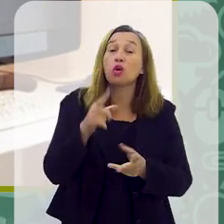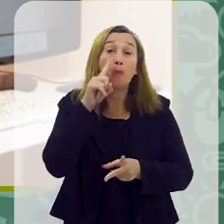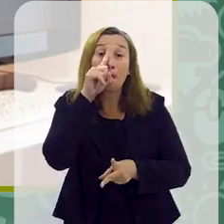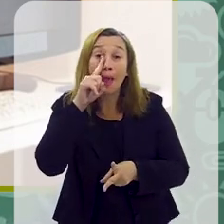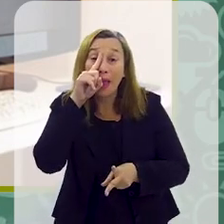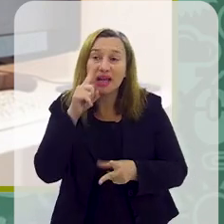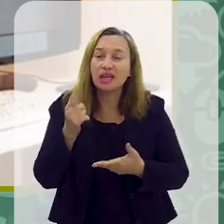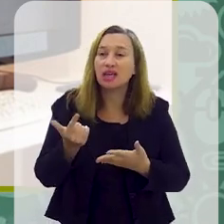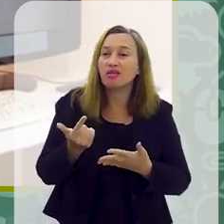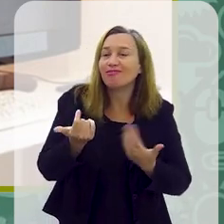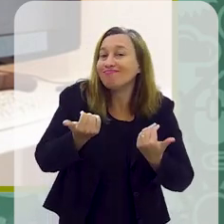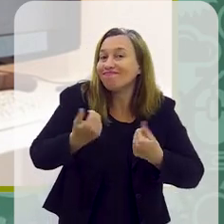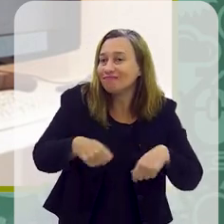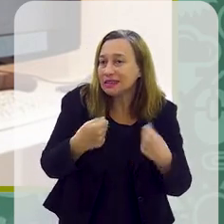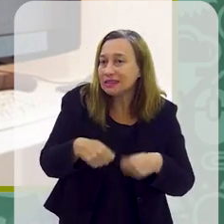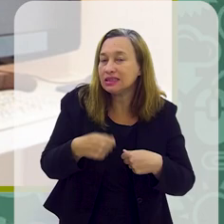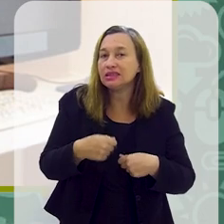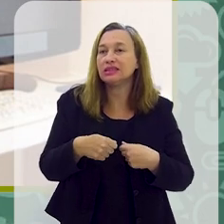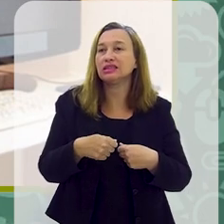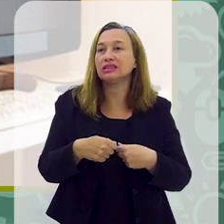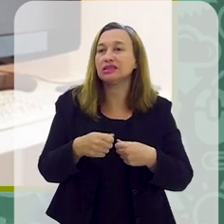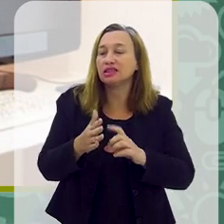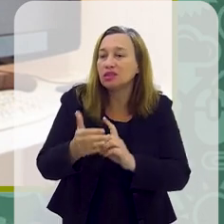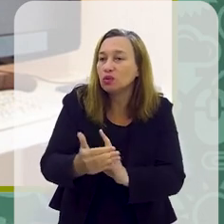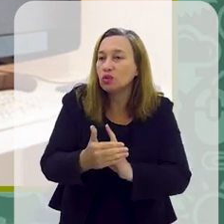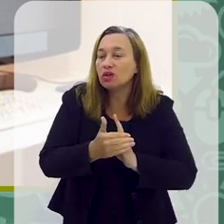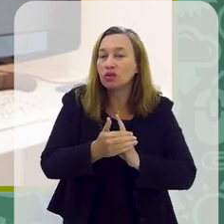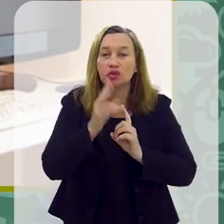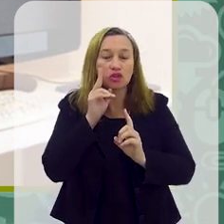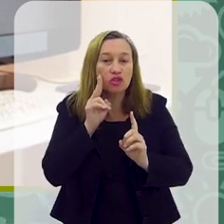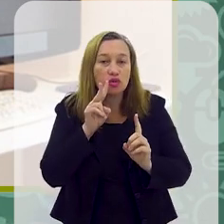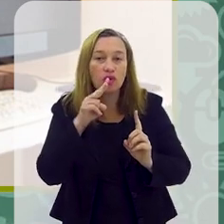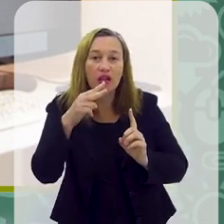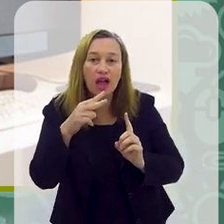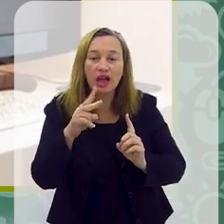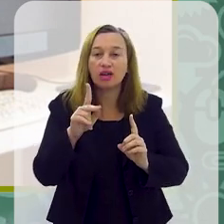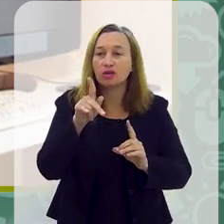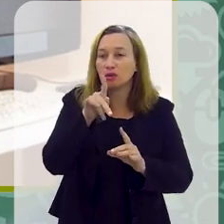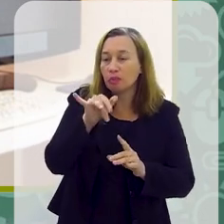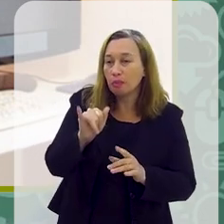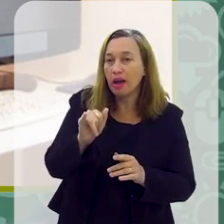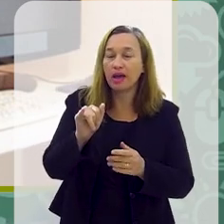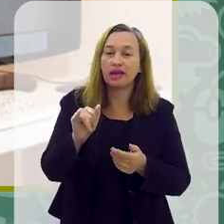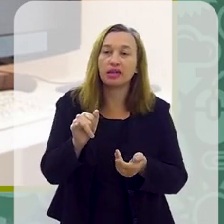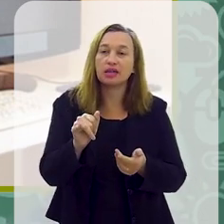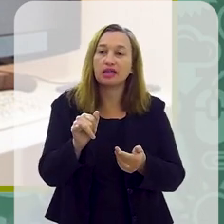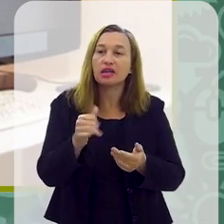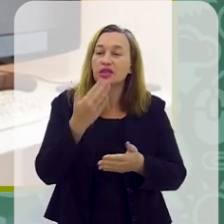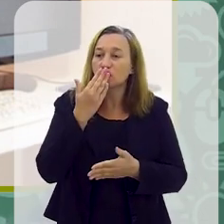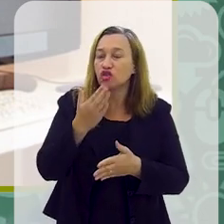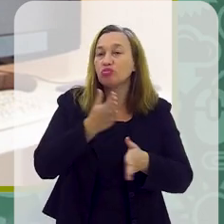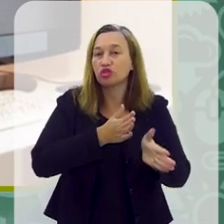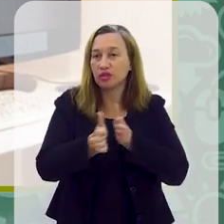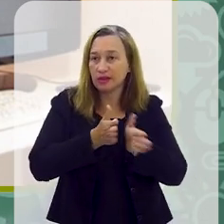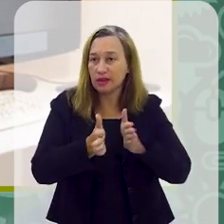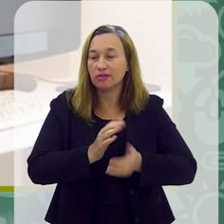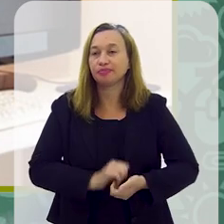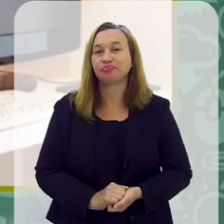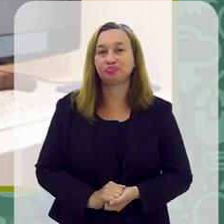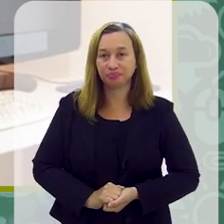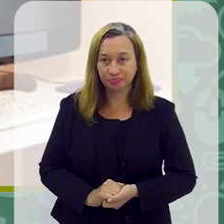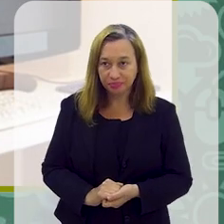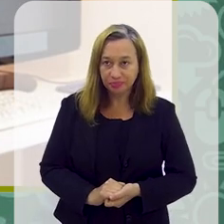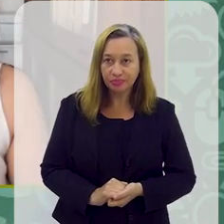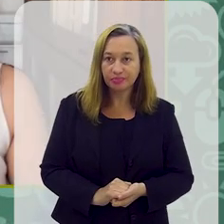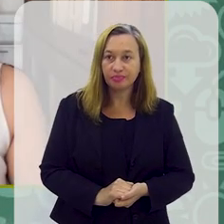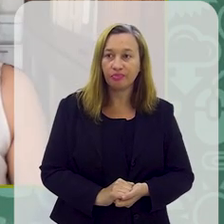sobre o perigo disso, sobre a necessidade desse acolhimento, desse olhar dos pais diante a esse tipo de acesso.